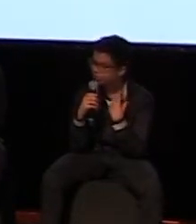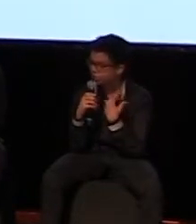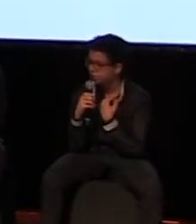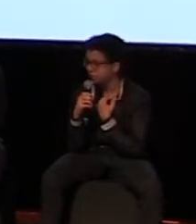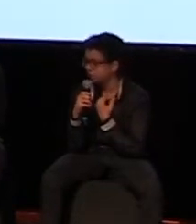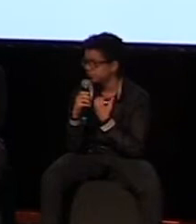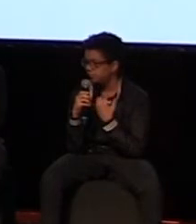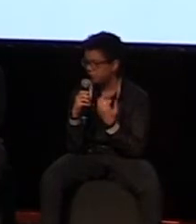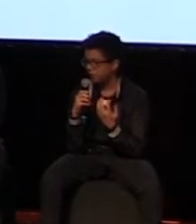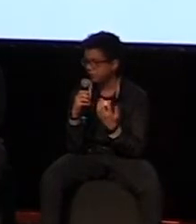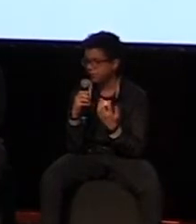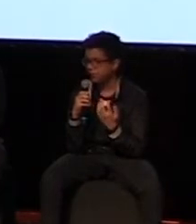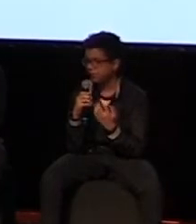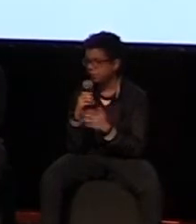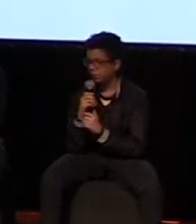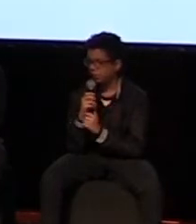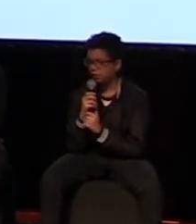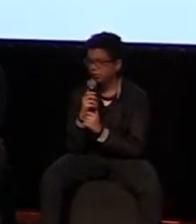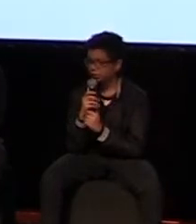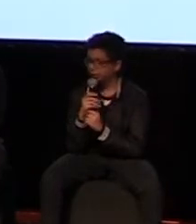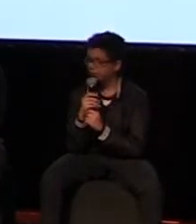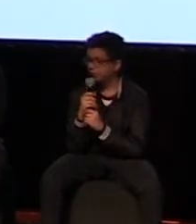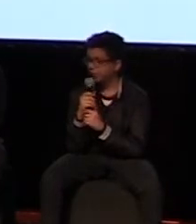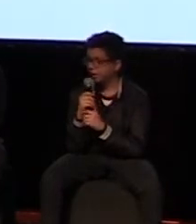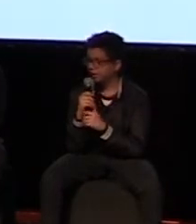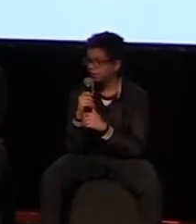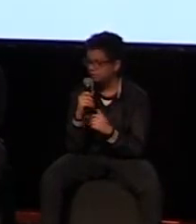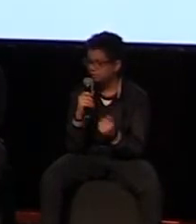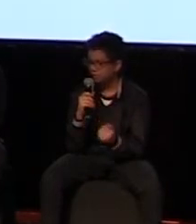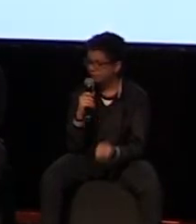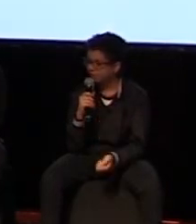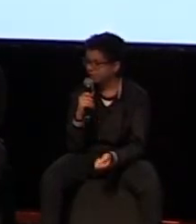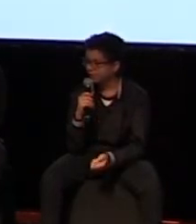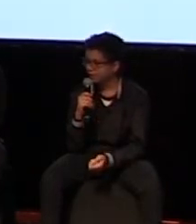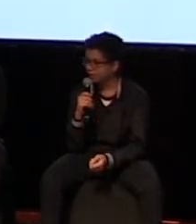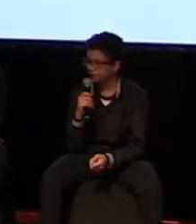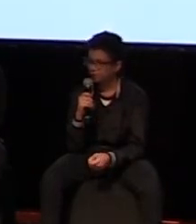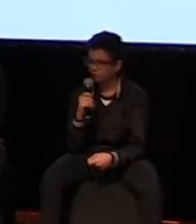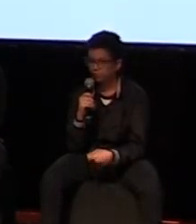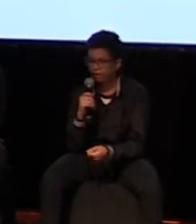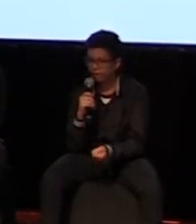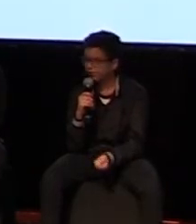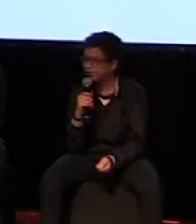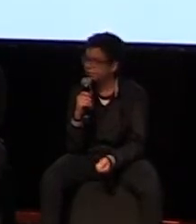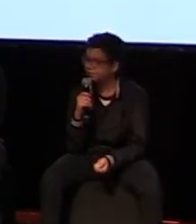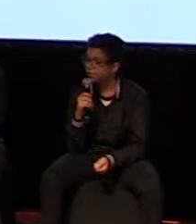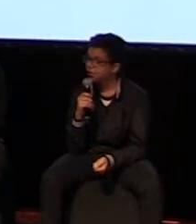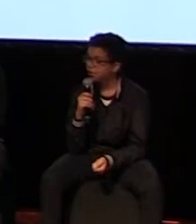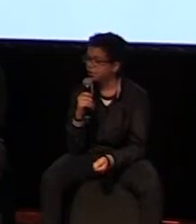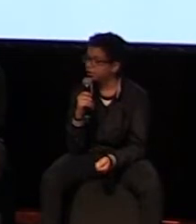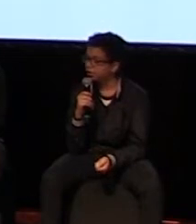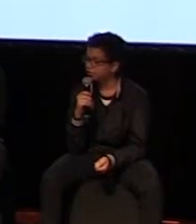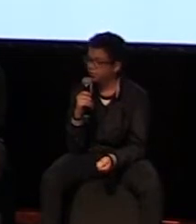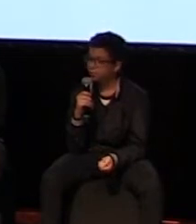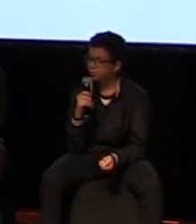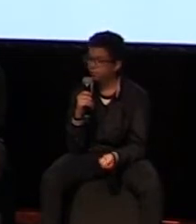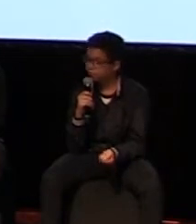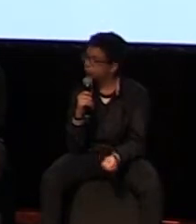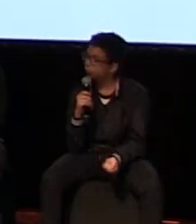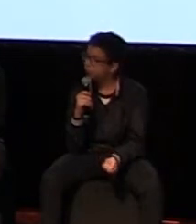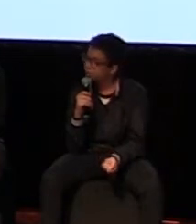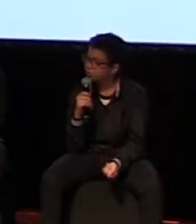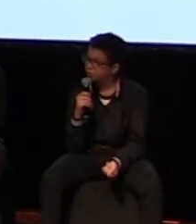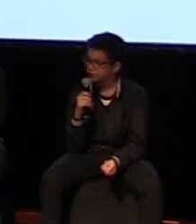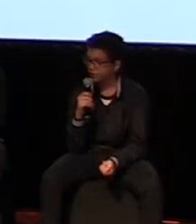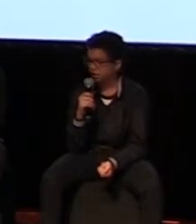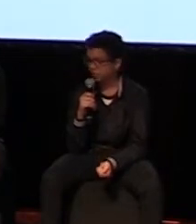sentirmos acolhidos por eles. Hoje eu posso falar com certeza e com gratificação que eu tenho